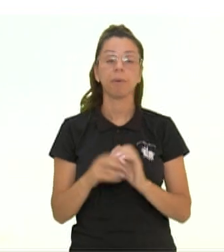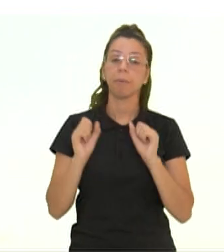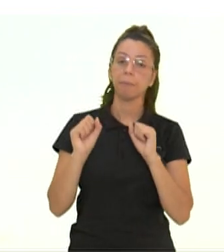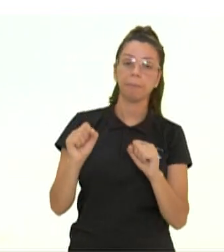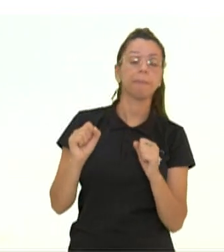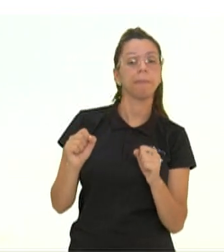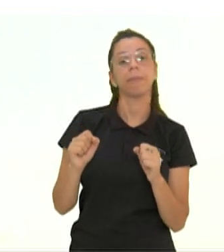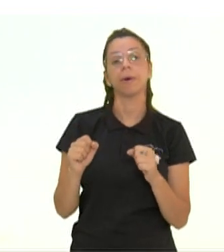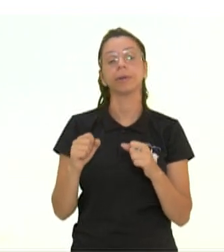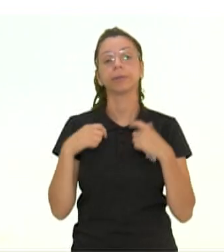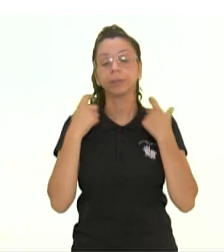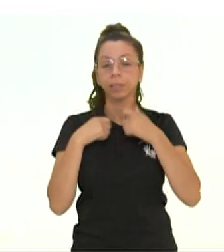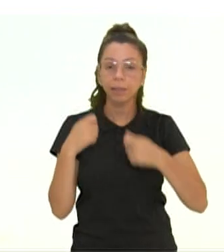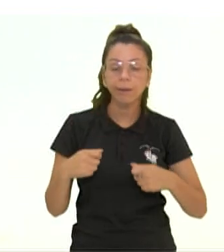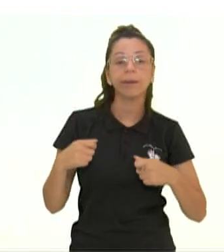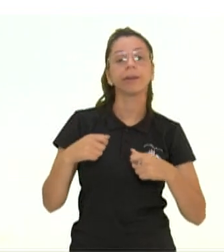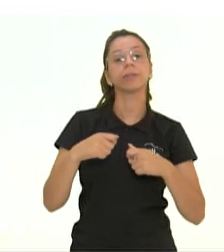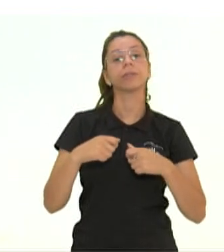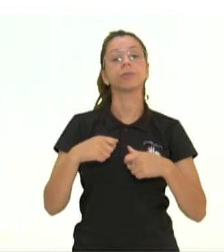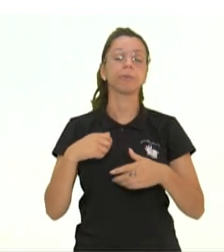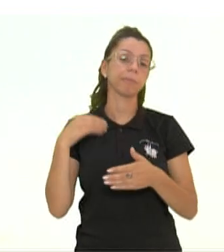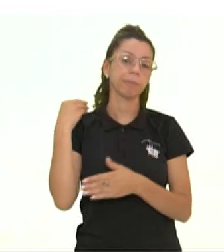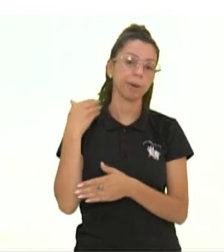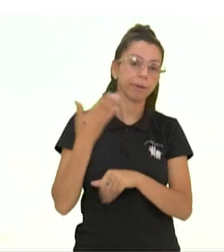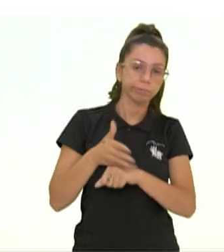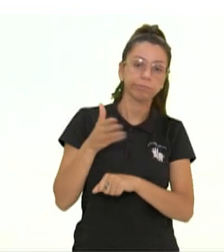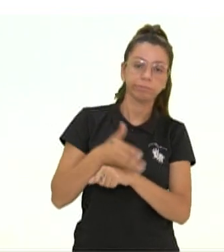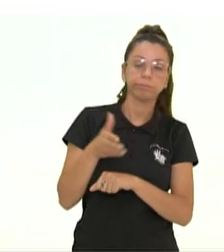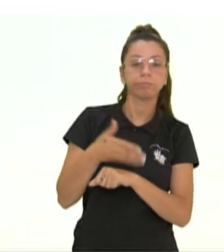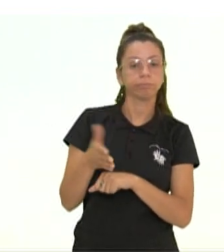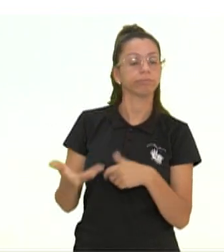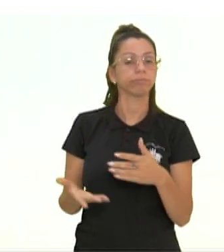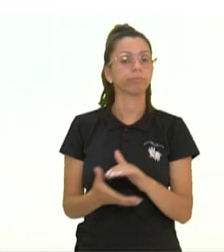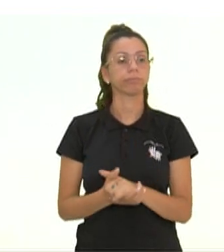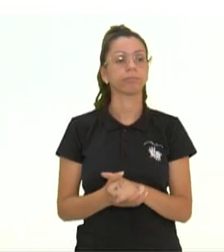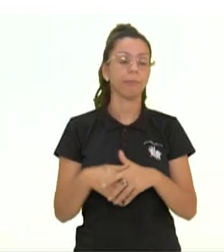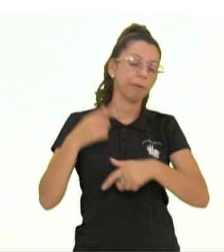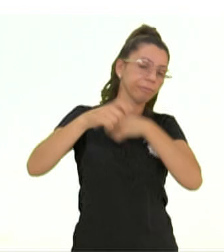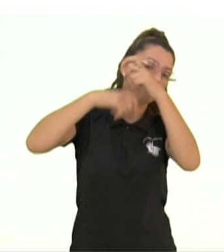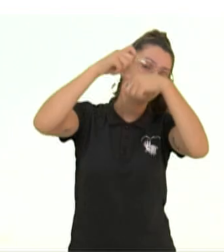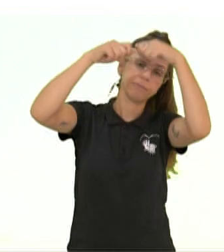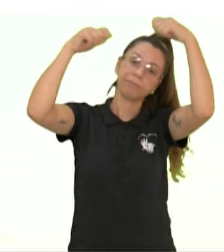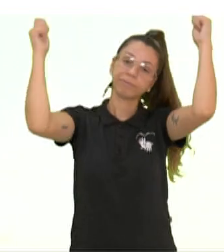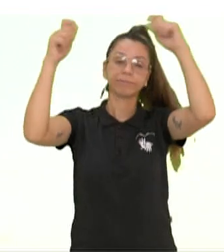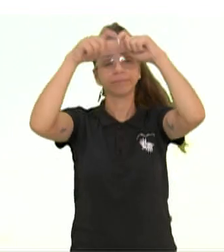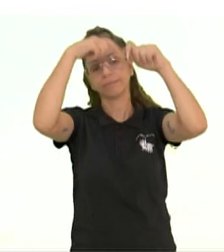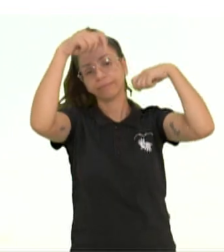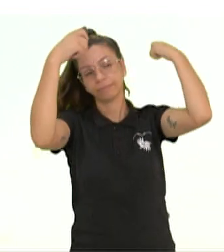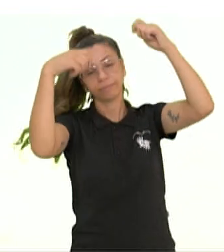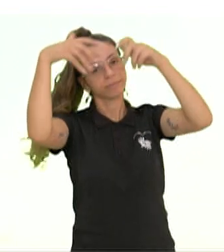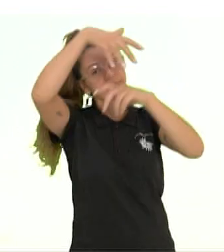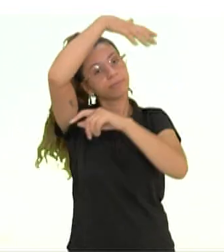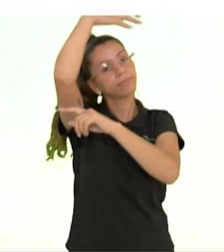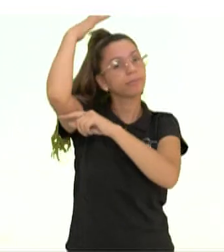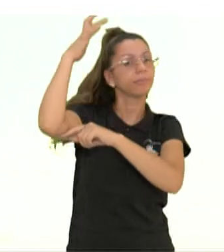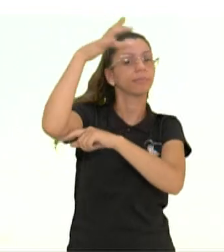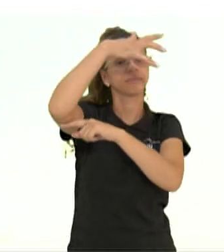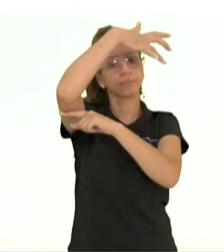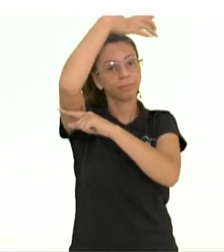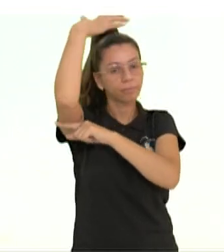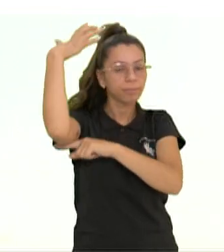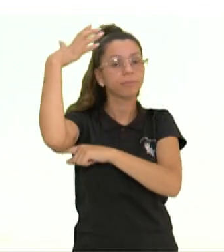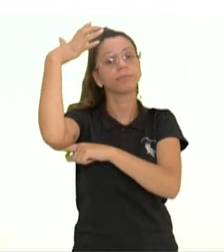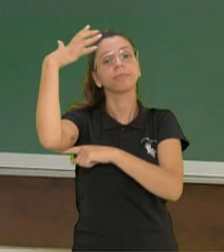usar lenços, cachecol para treinar, tá bom? E fazer a sua amarração, né? E enrolando aqui o seu